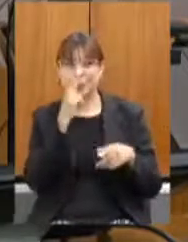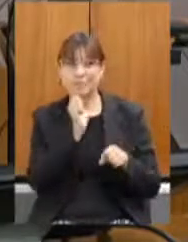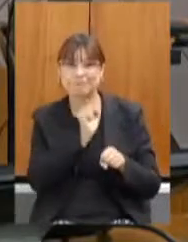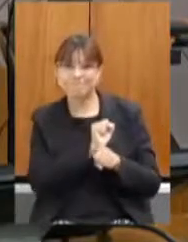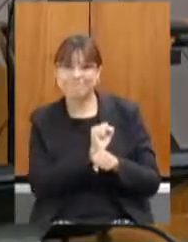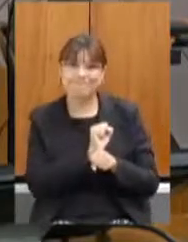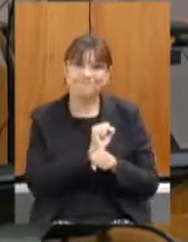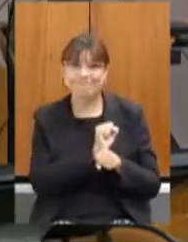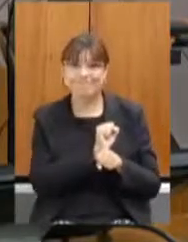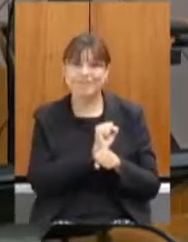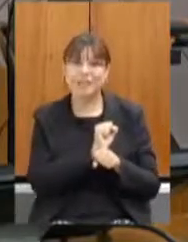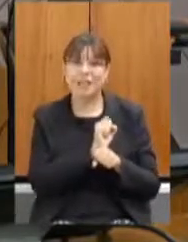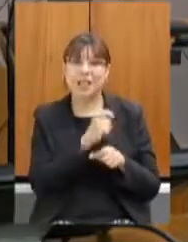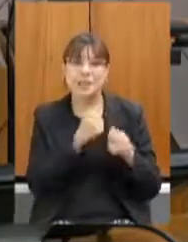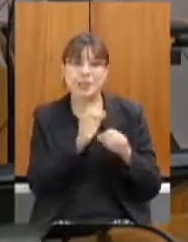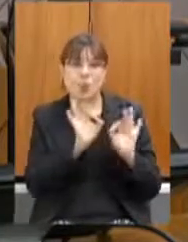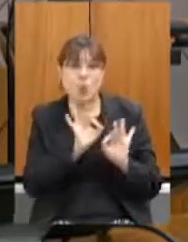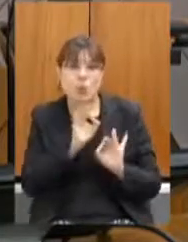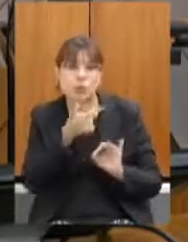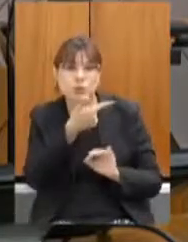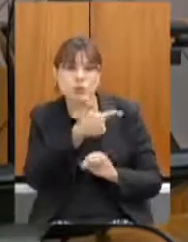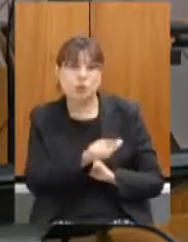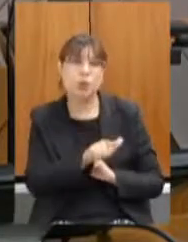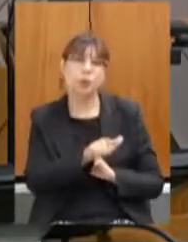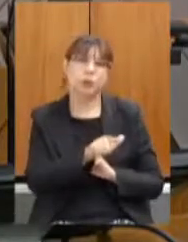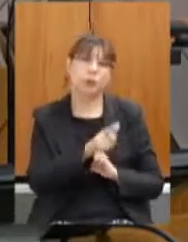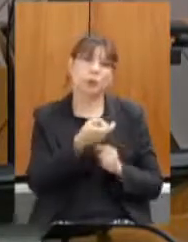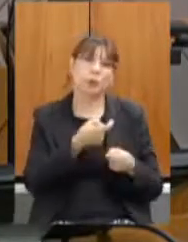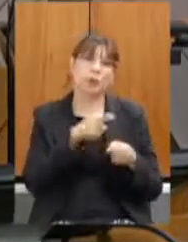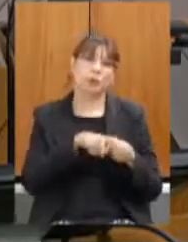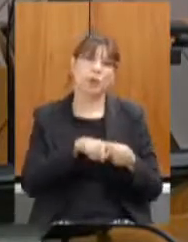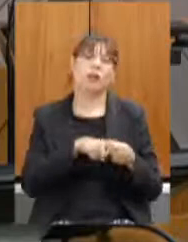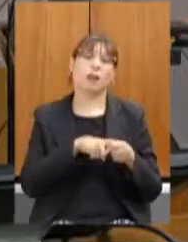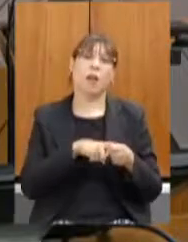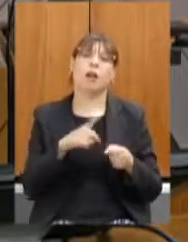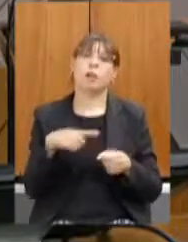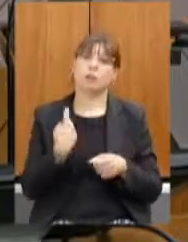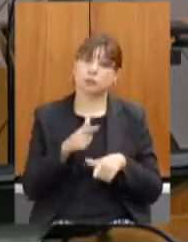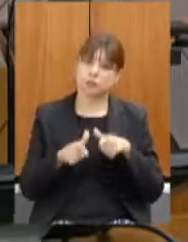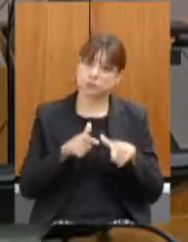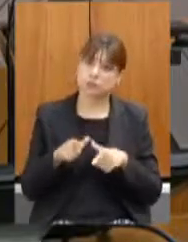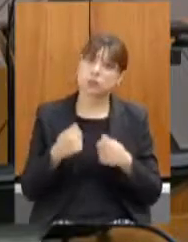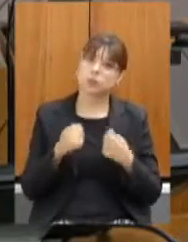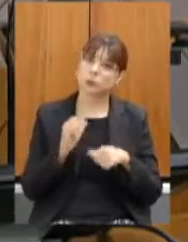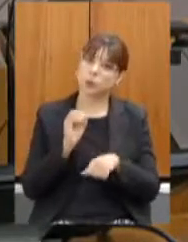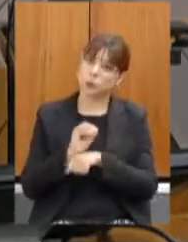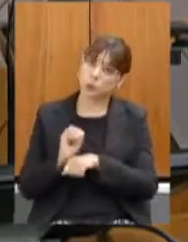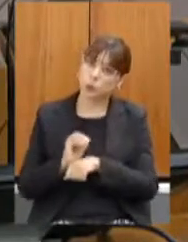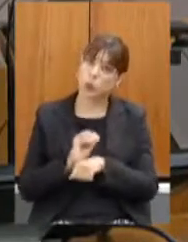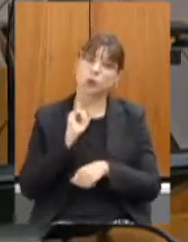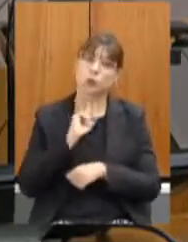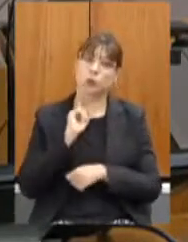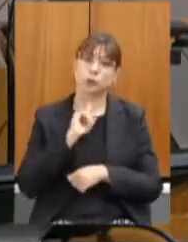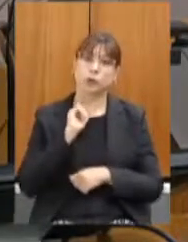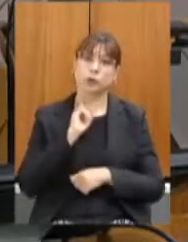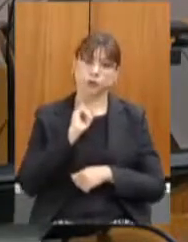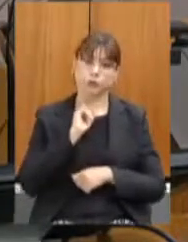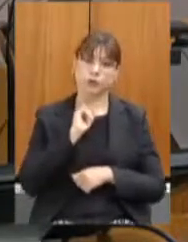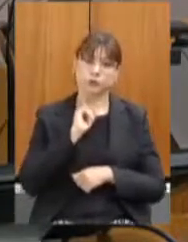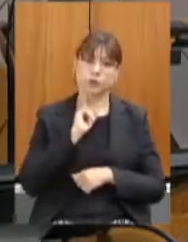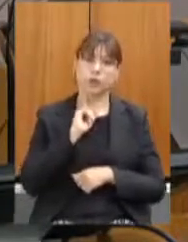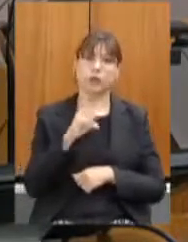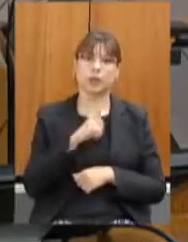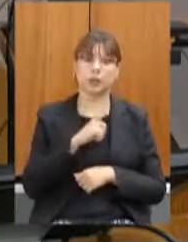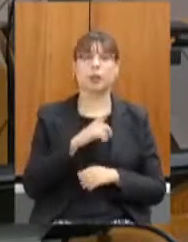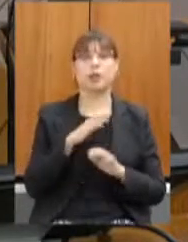precisavam ser reorganizados dentro da rede E isso gerou uma ação que chama coisa de Minas hoje nós já temos vários